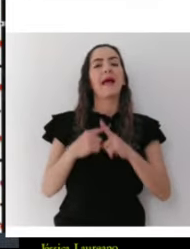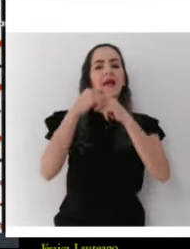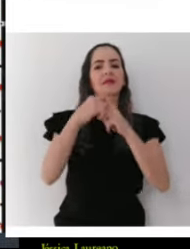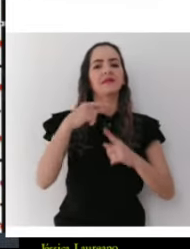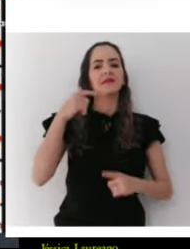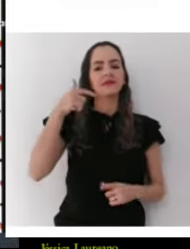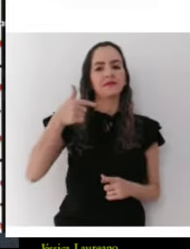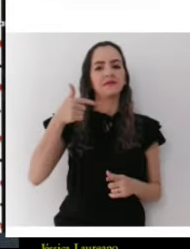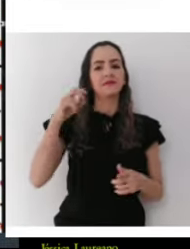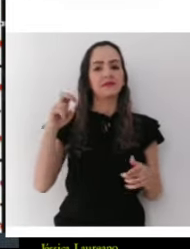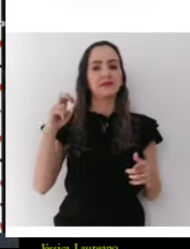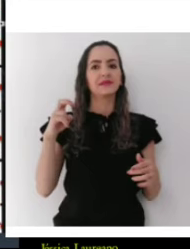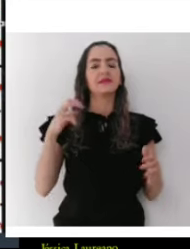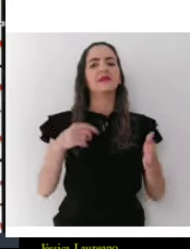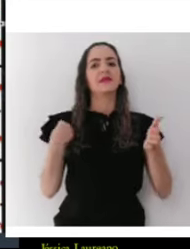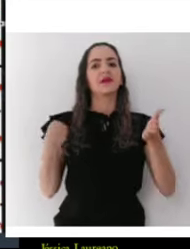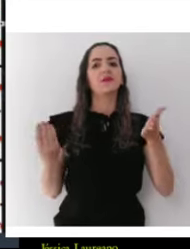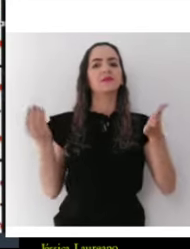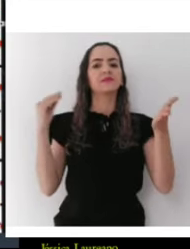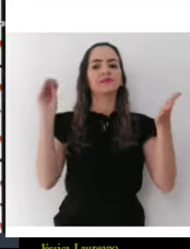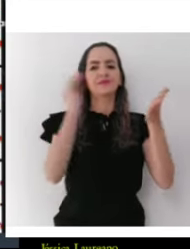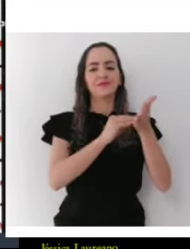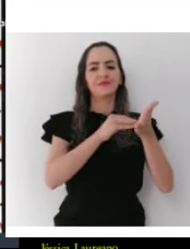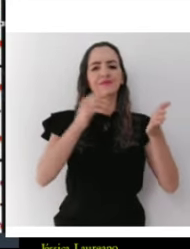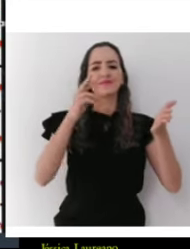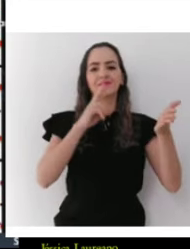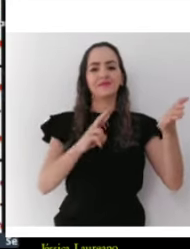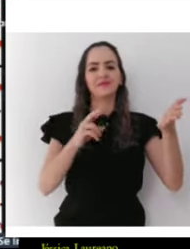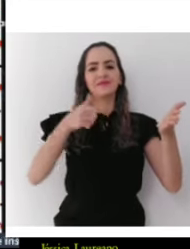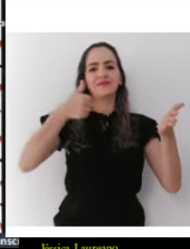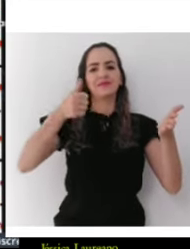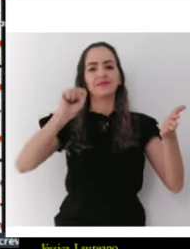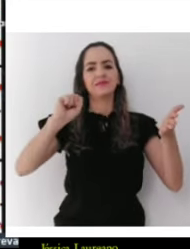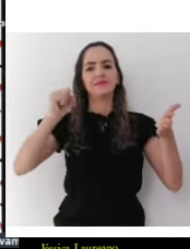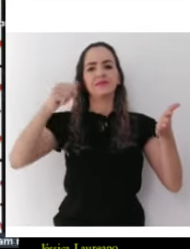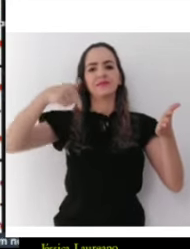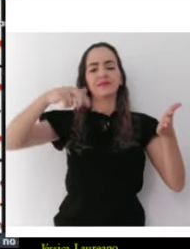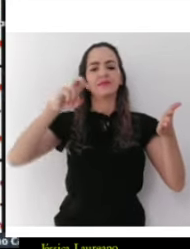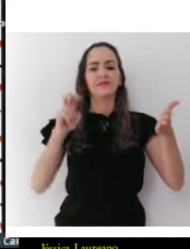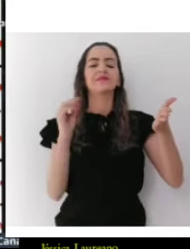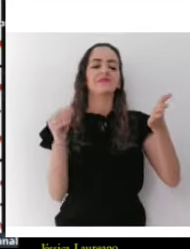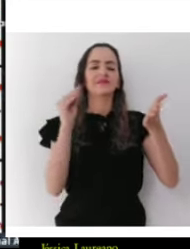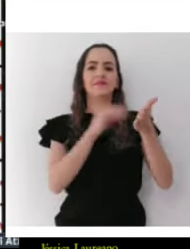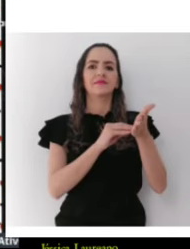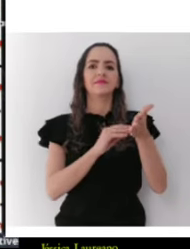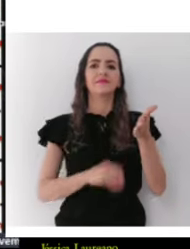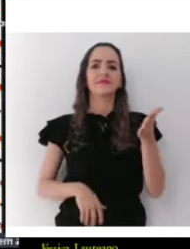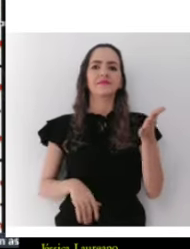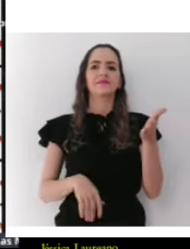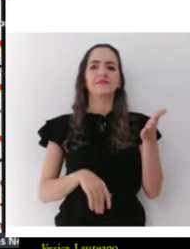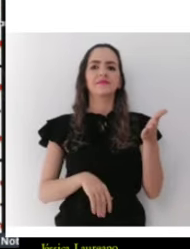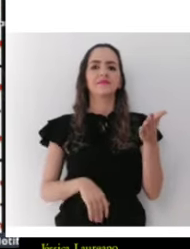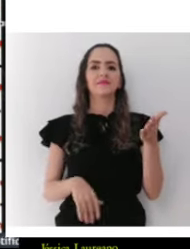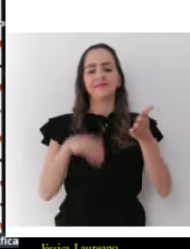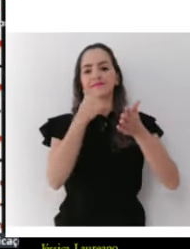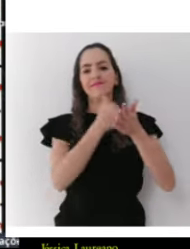O 1.875, que foi a resposta da conta de vezes. Aí eu disse, vixe, aí eu fiz essa conta de menos,